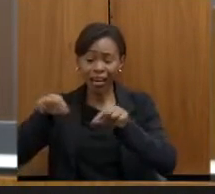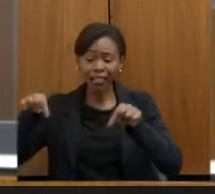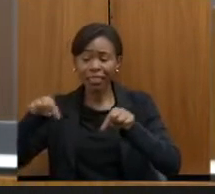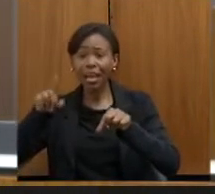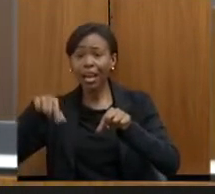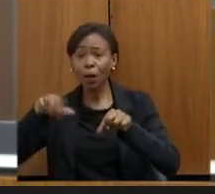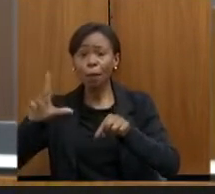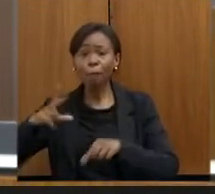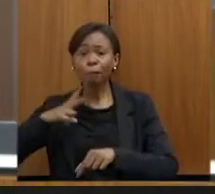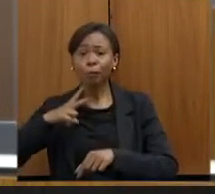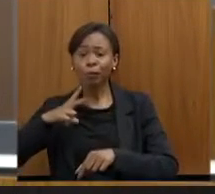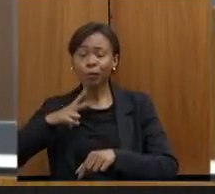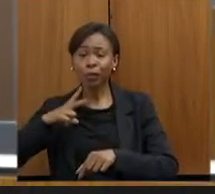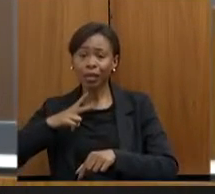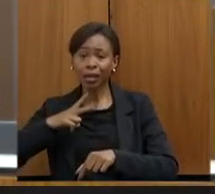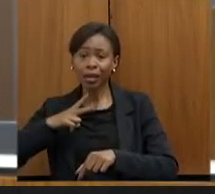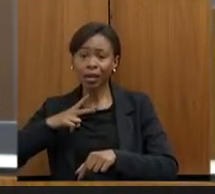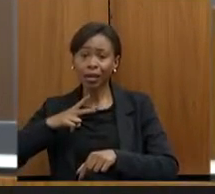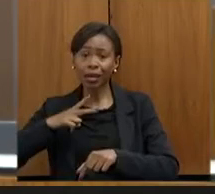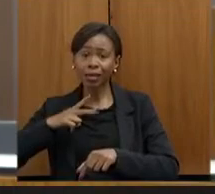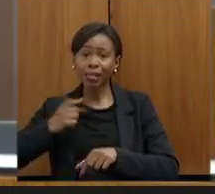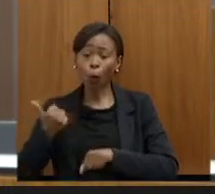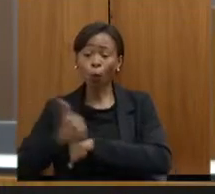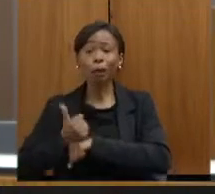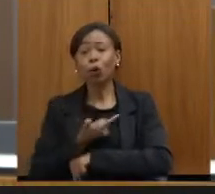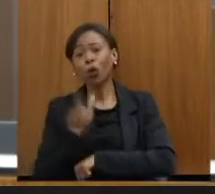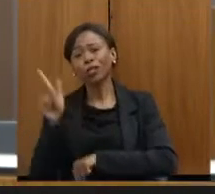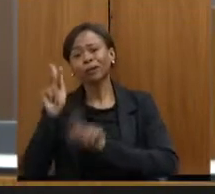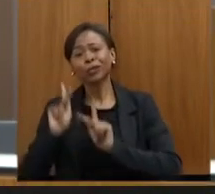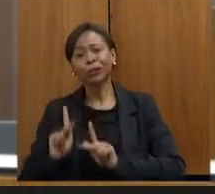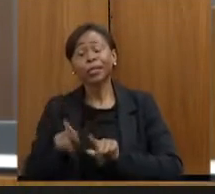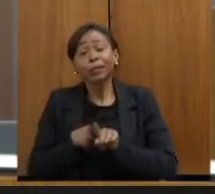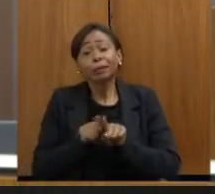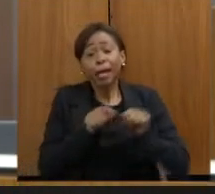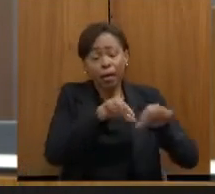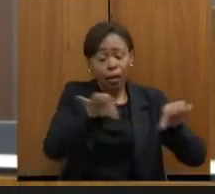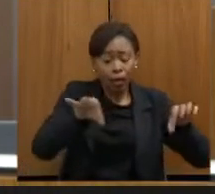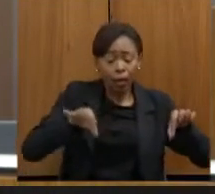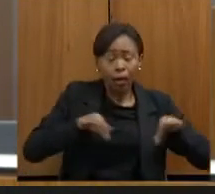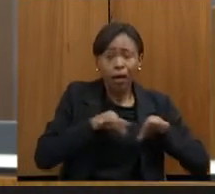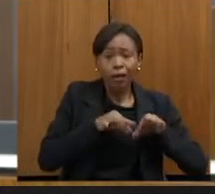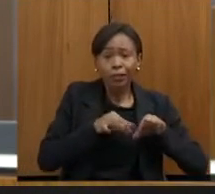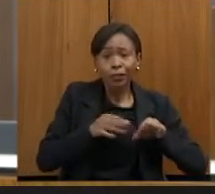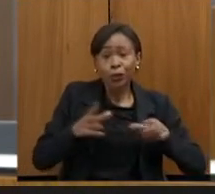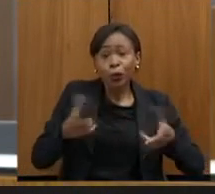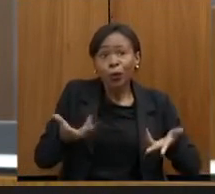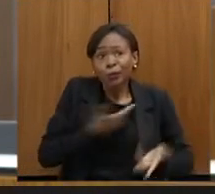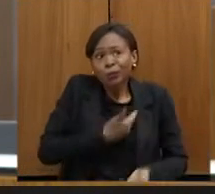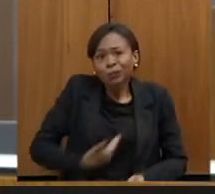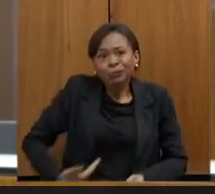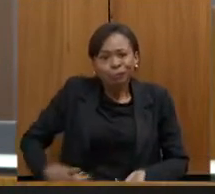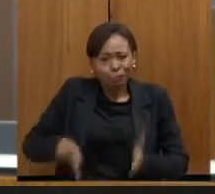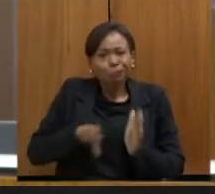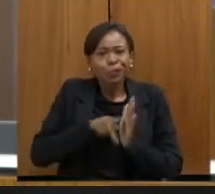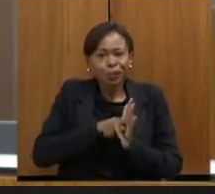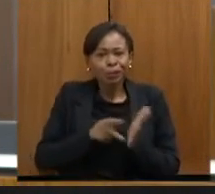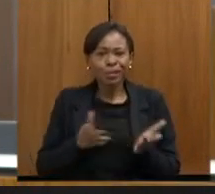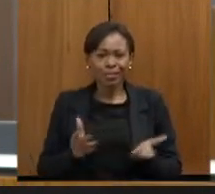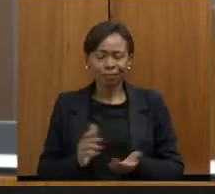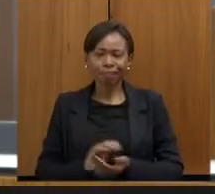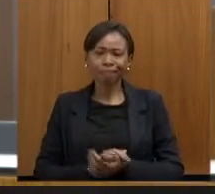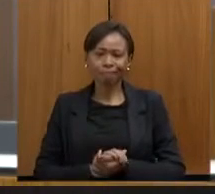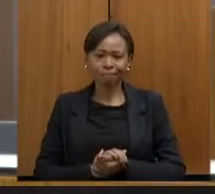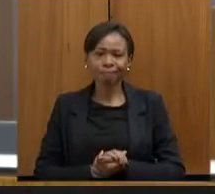pessoas e até mesmo áreas públicas. E ali, também, vem uma outra questão. Muitas